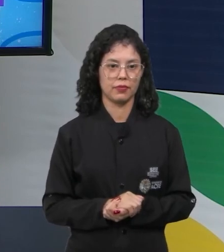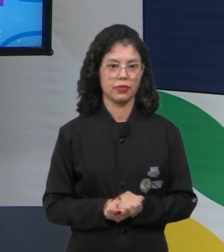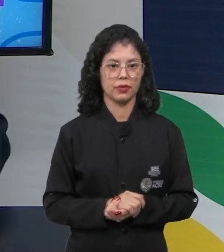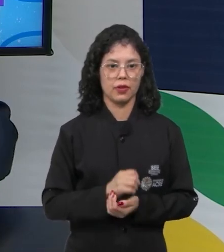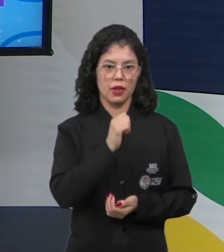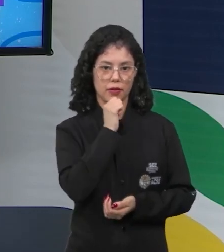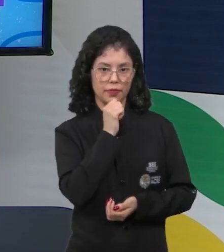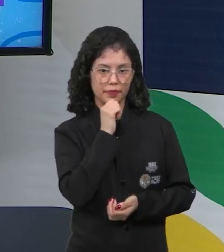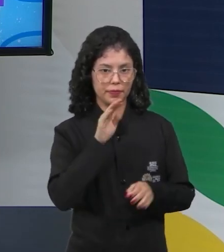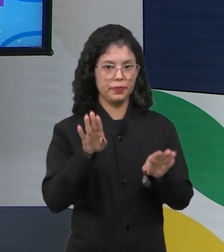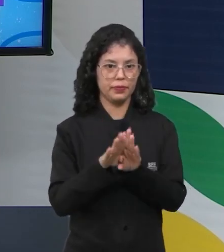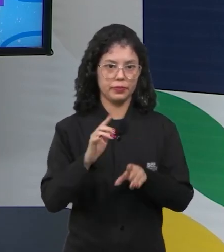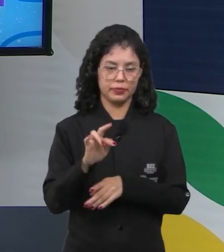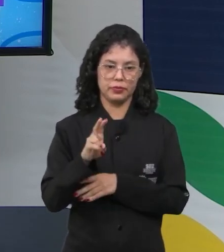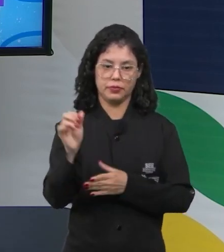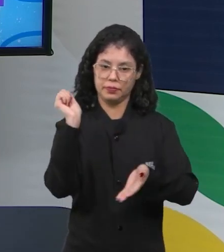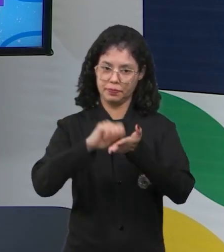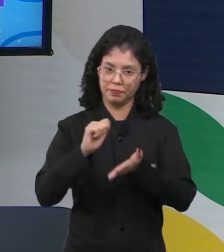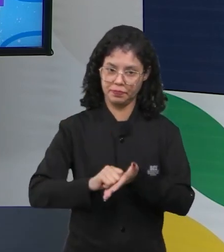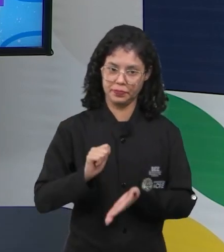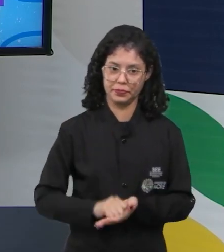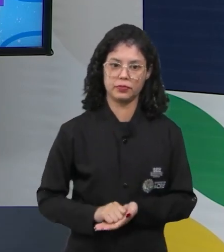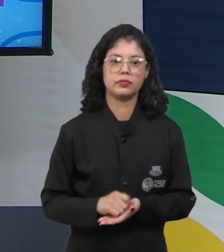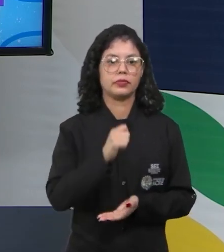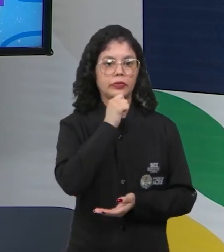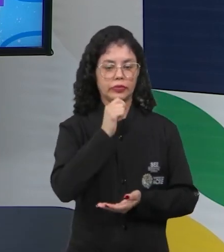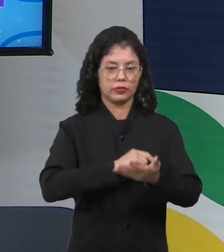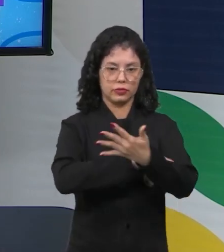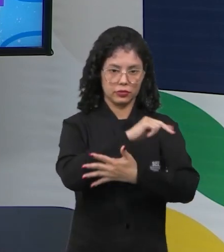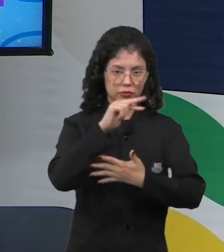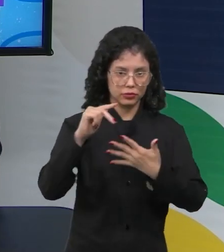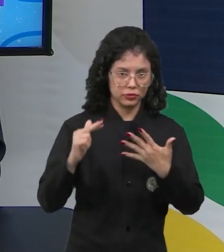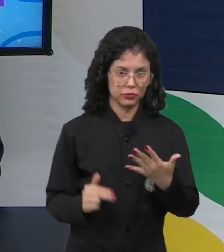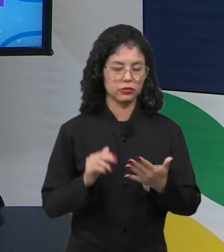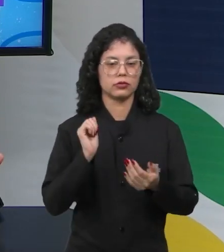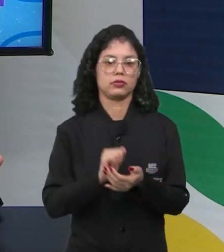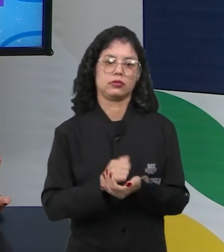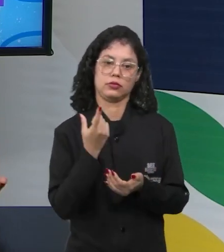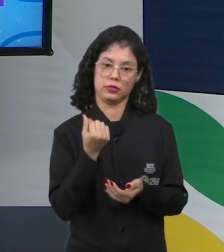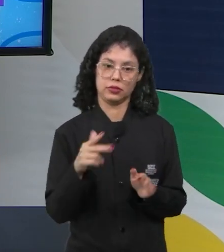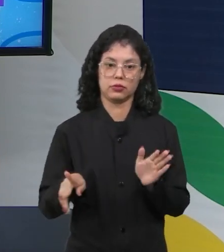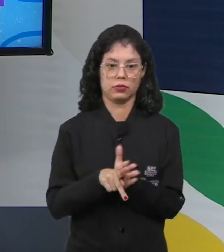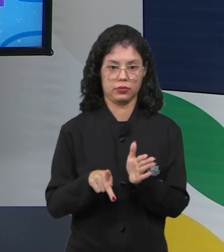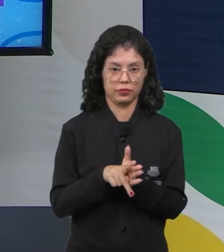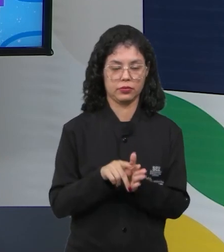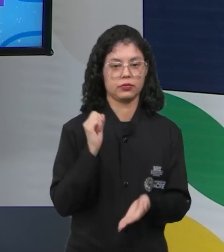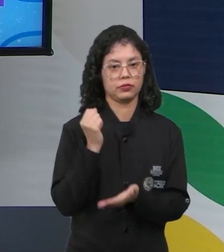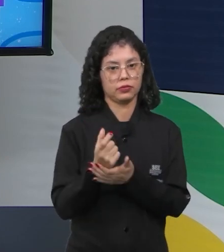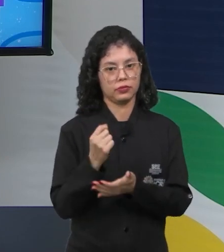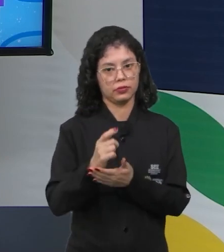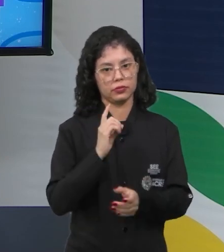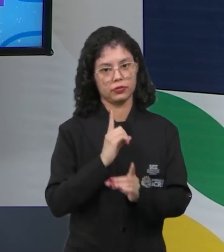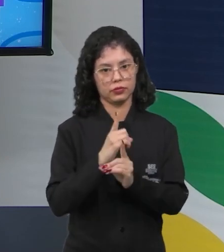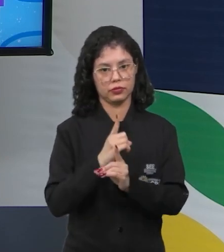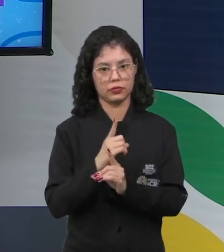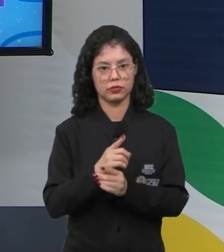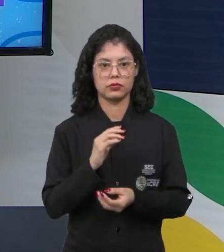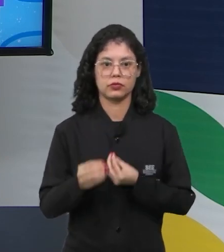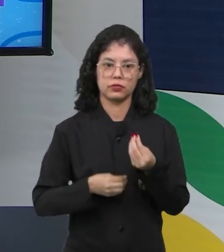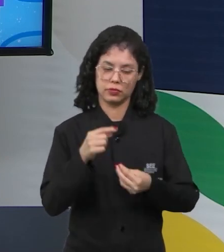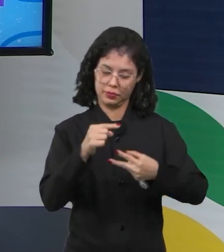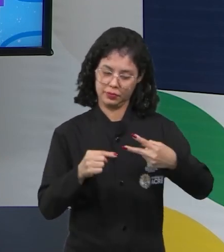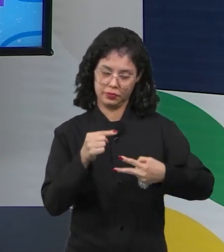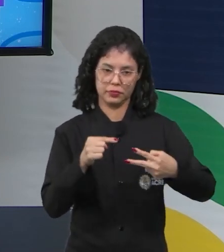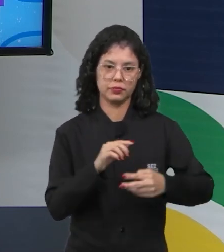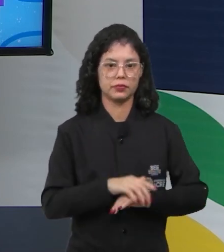né, os alquimistas desprenderam muitos anos, muitos equipamentos, né, muito dinheiro tentando buscar aí tanto a pedra